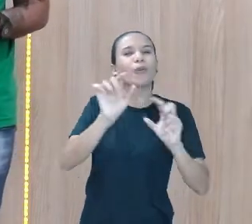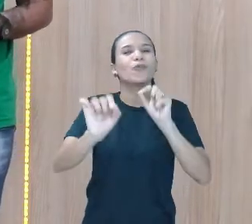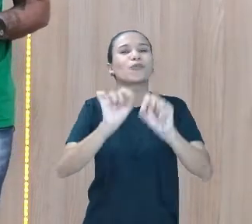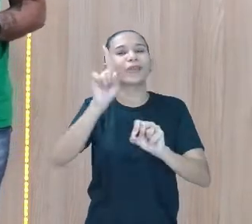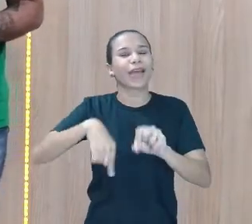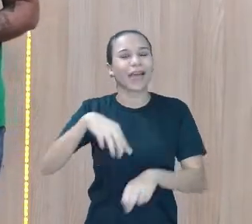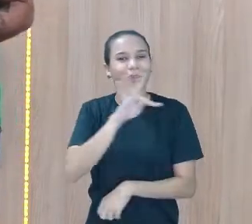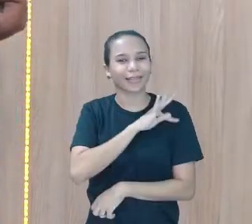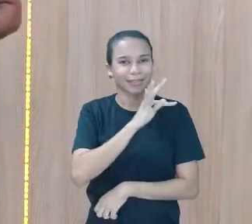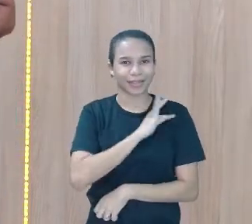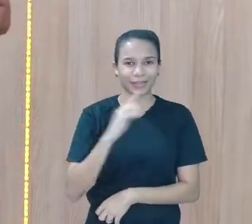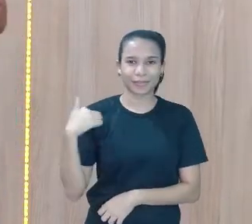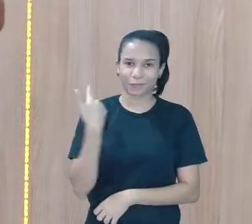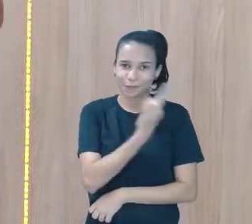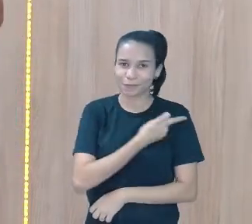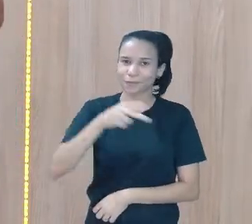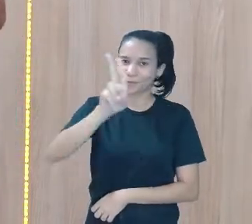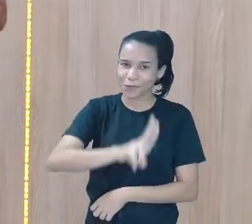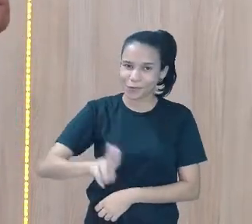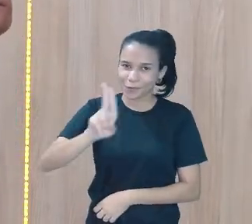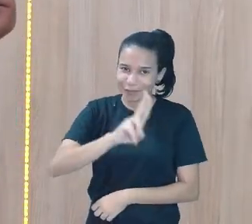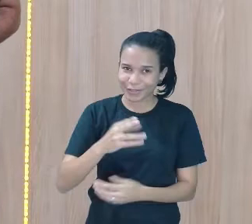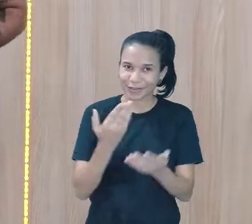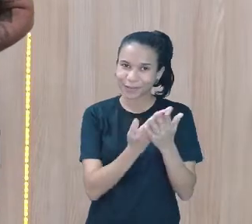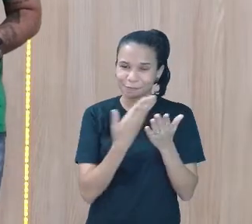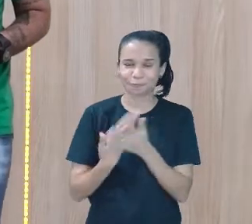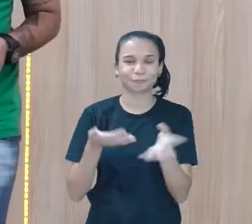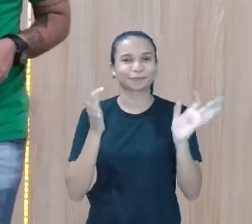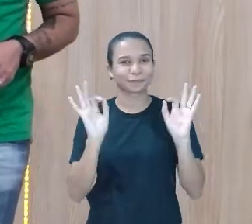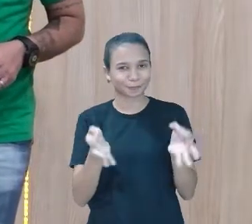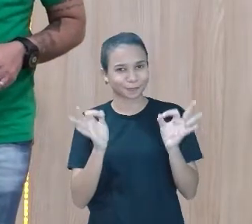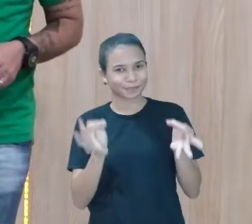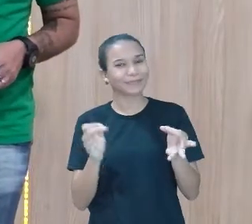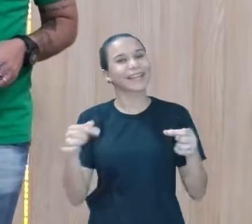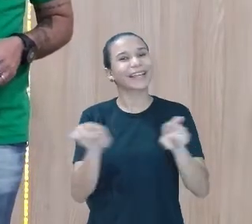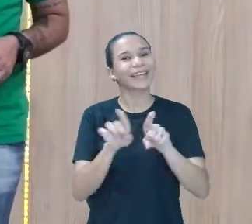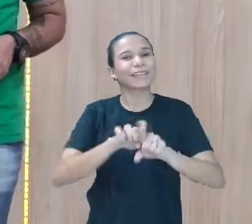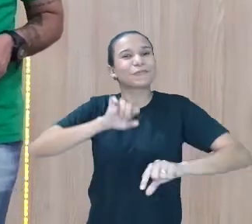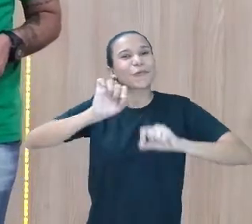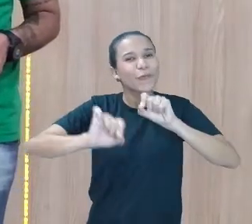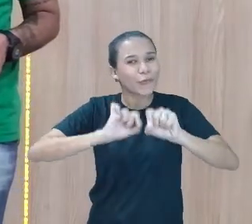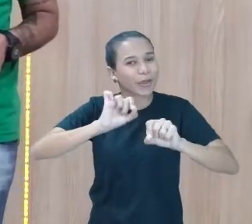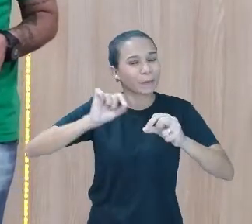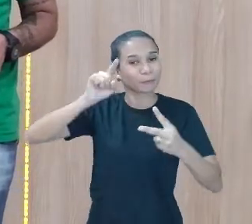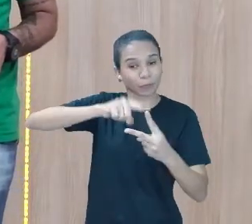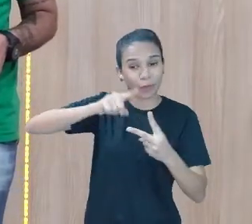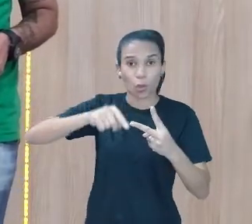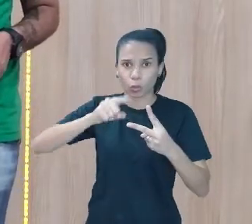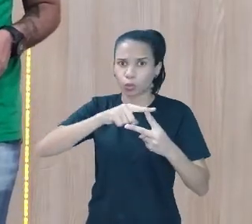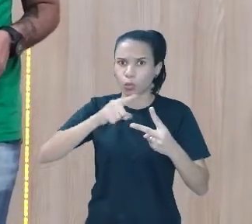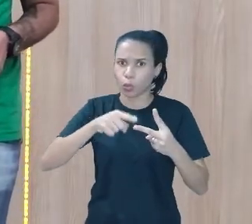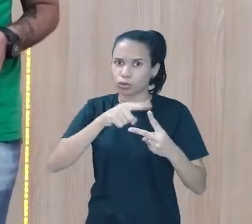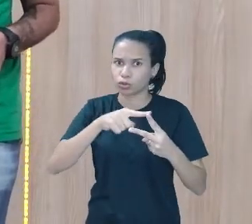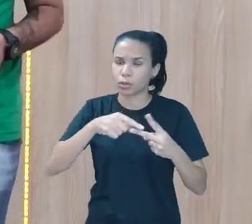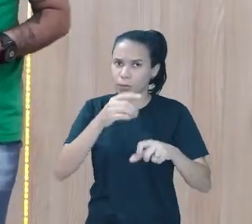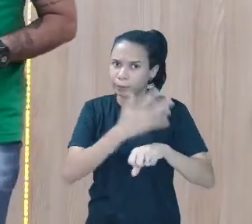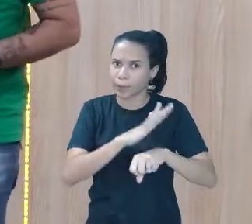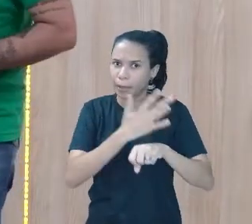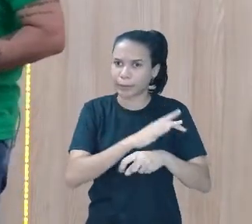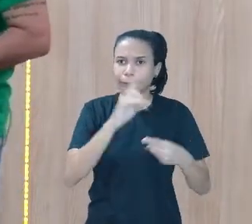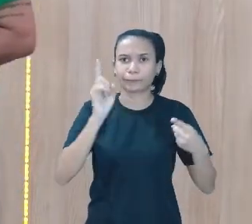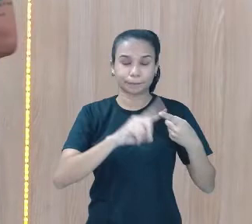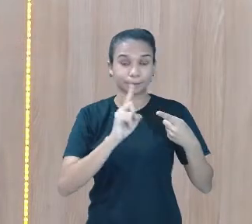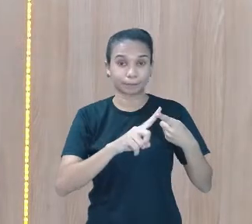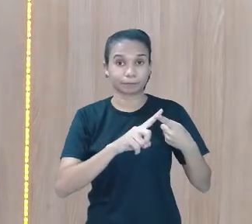justamente as técnicas que nós utilizamos nas nossas aulas, tá certo? Nós vimos basicamente duas técnicas. A primeira